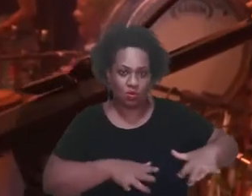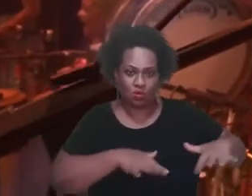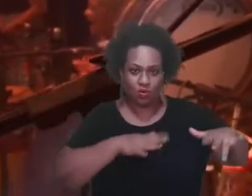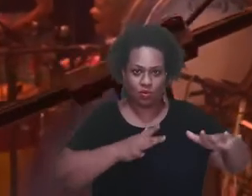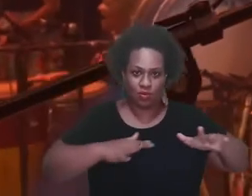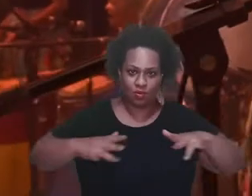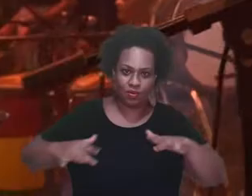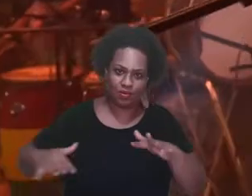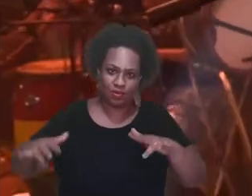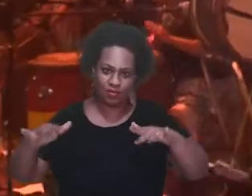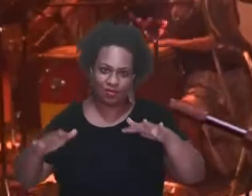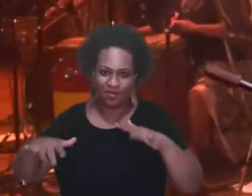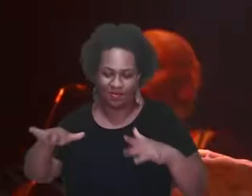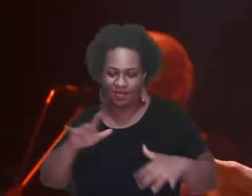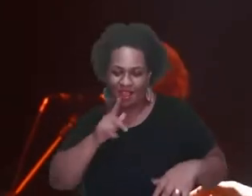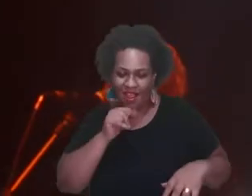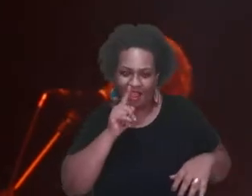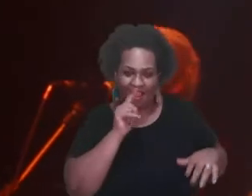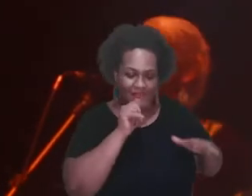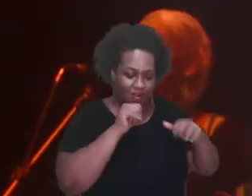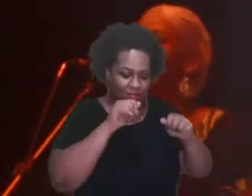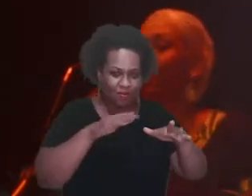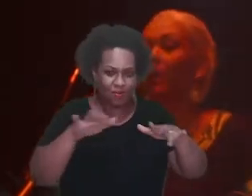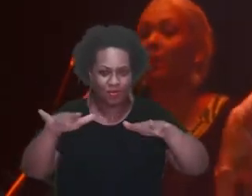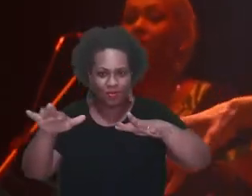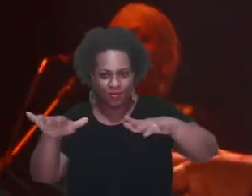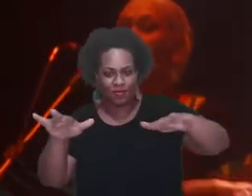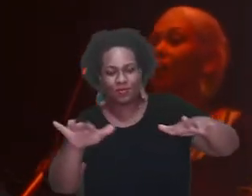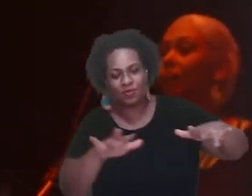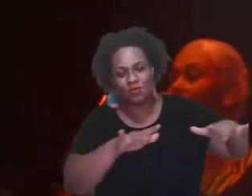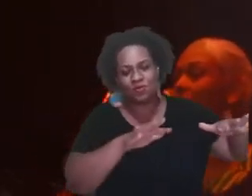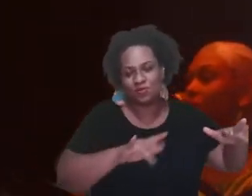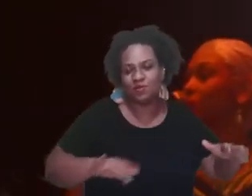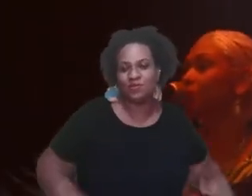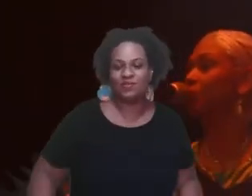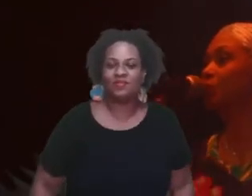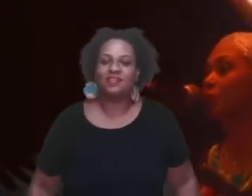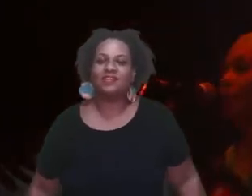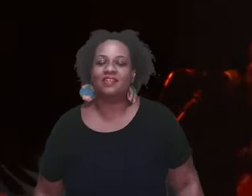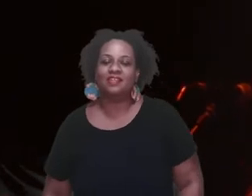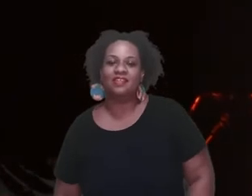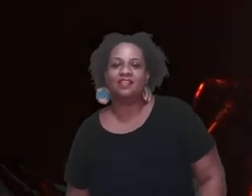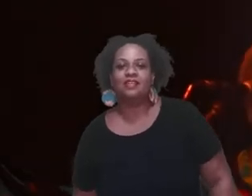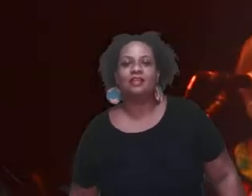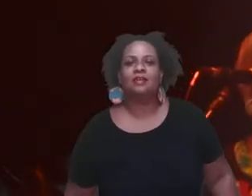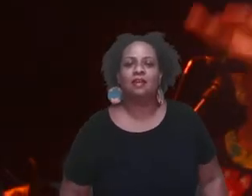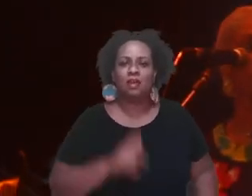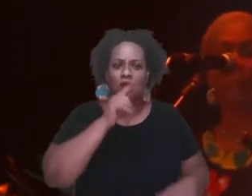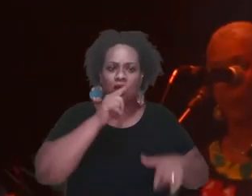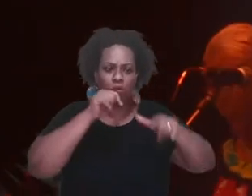Maria o maré Maré Maré Maré variar uma